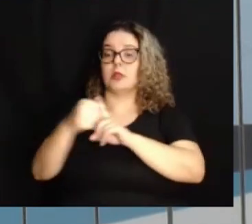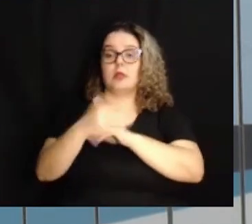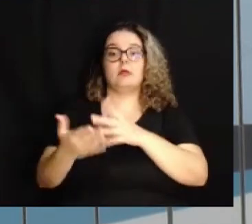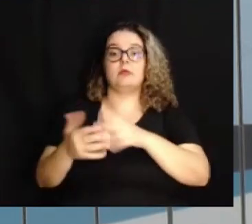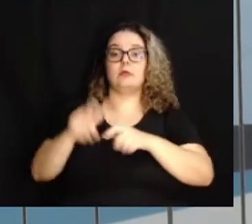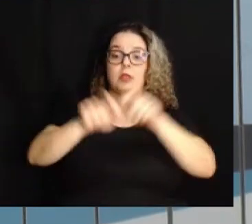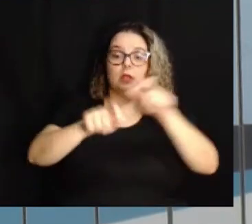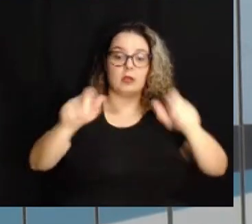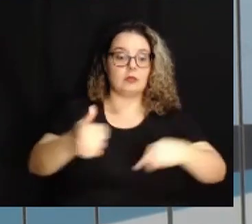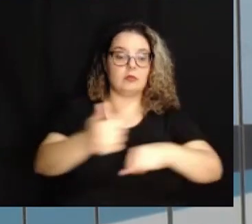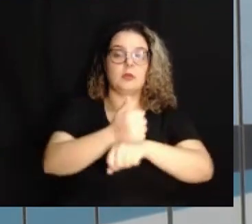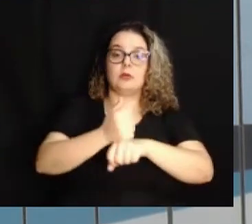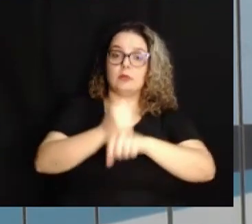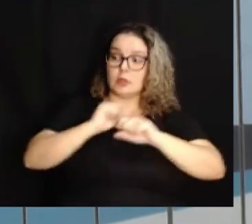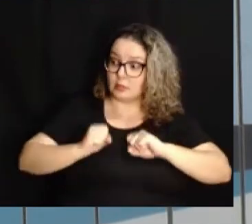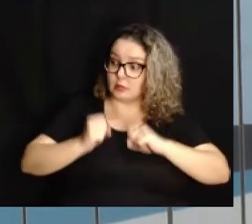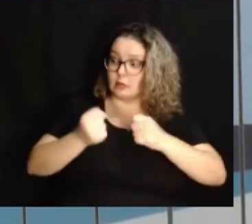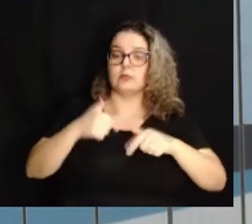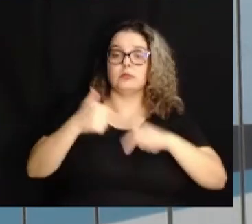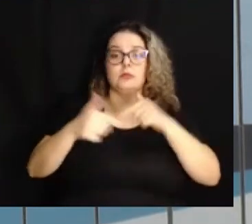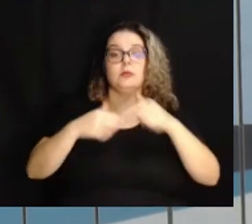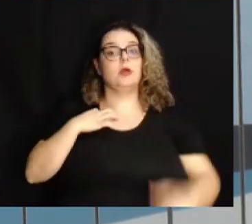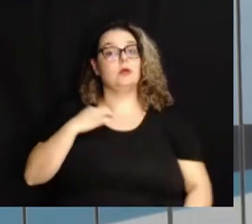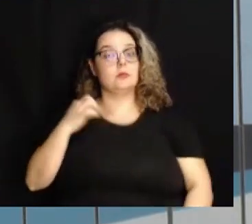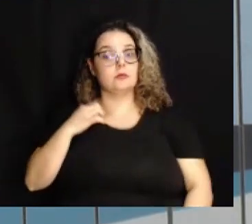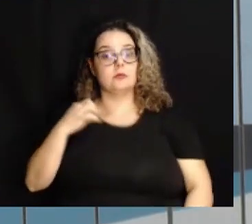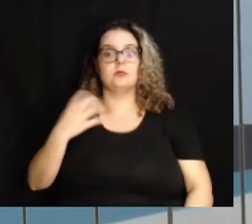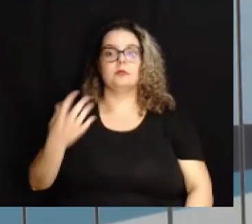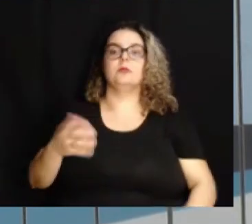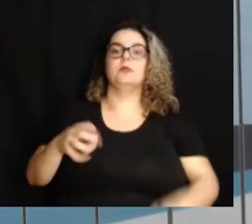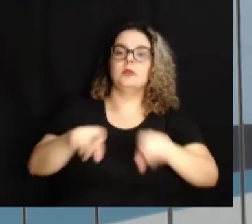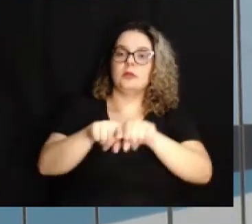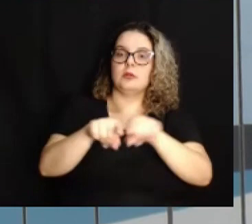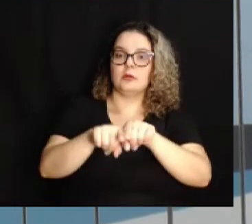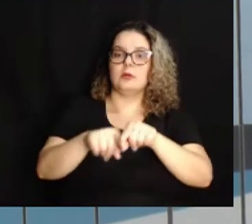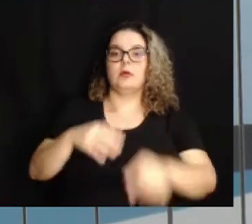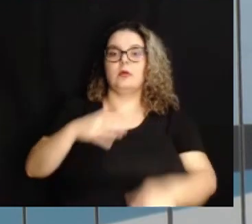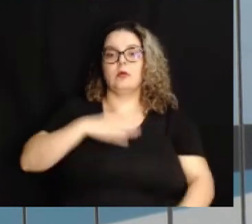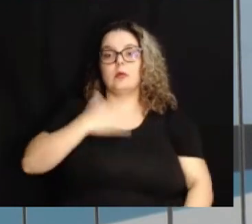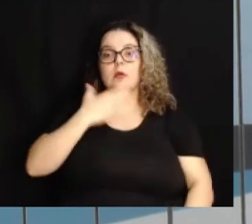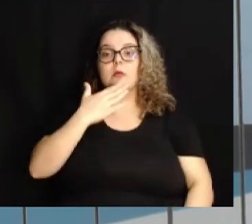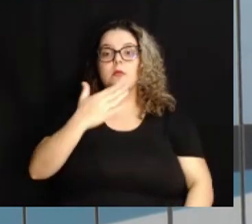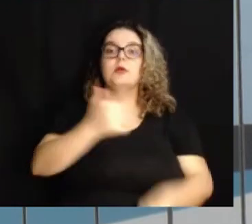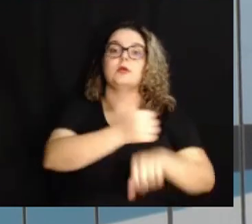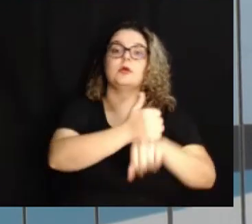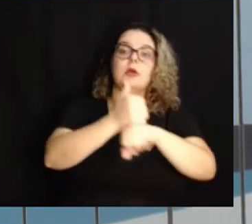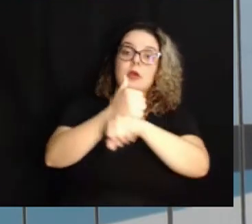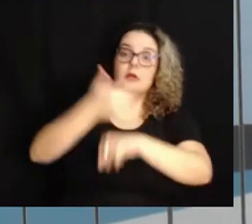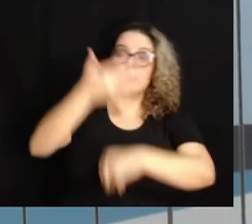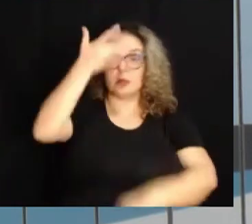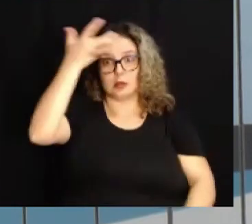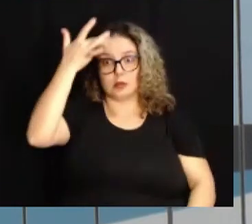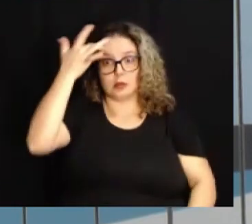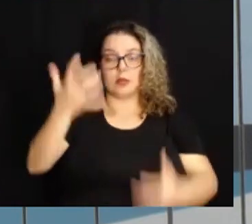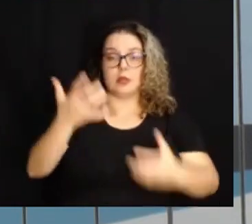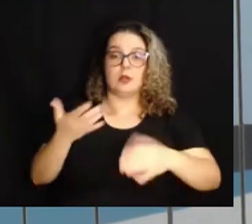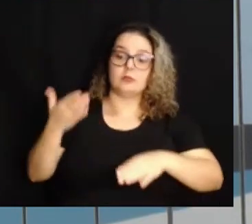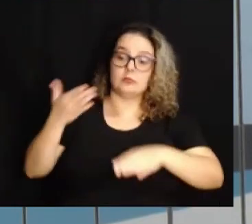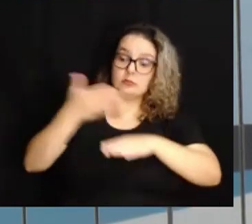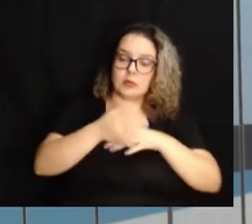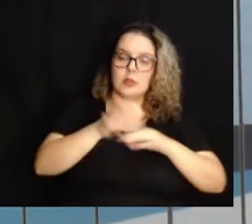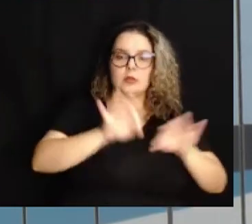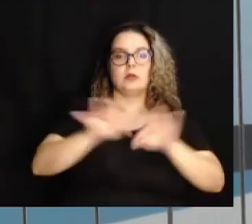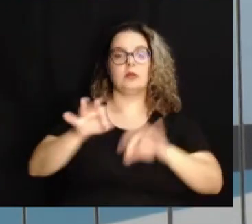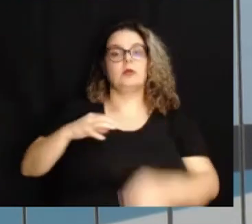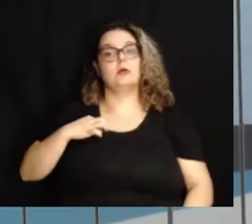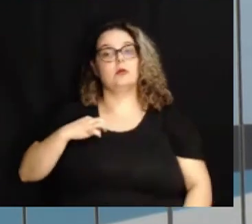trabalho voluntário mesmo, eu deixo inclusive, né, o meu apelo a profissionais da saúde mental que querem fazer parte de um trabalho voluntário, pode falar